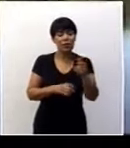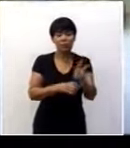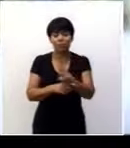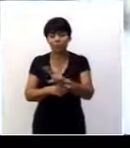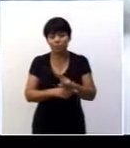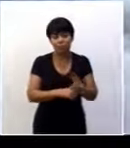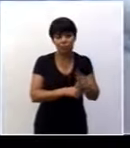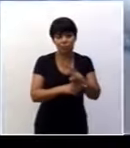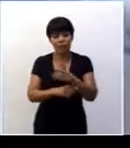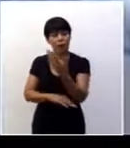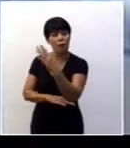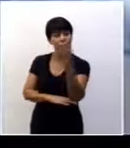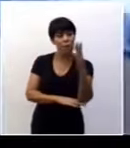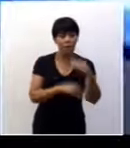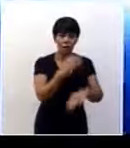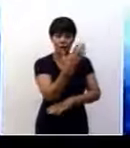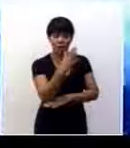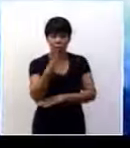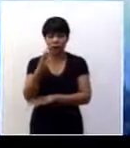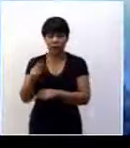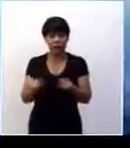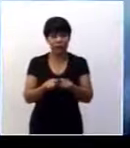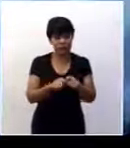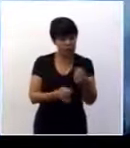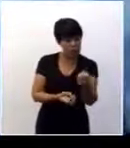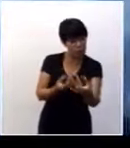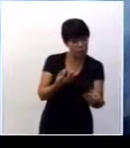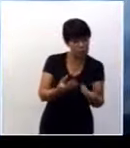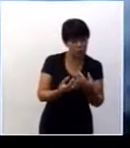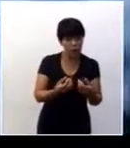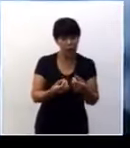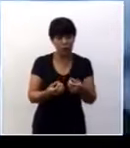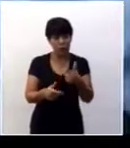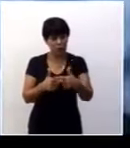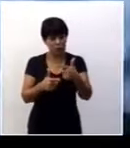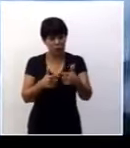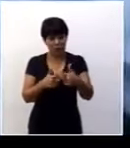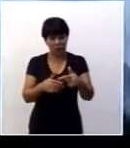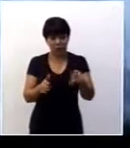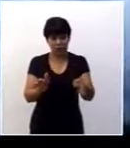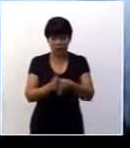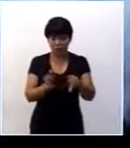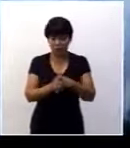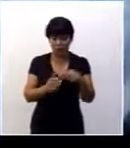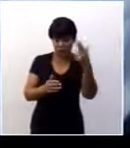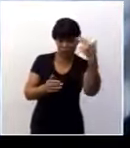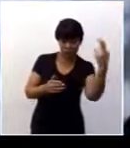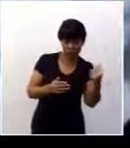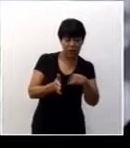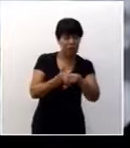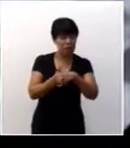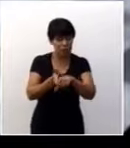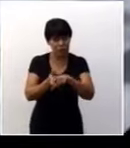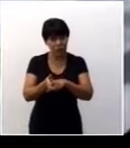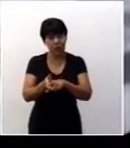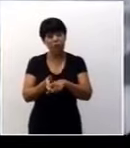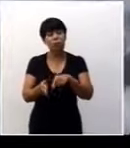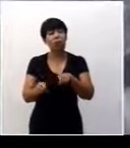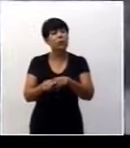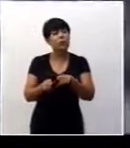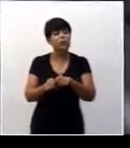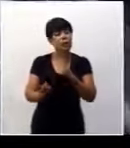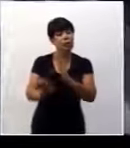das florestas tropicais, de queimadas e desastres naturais, estudos costeiros e de mudanças globais, mapeamento